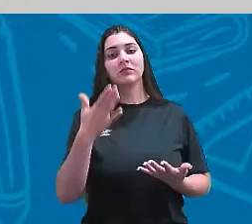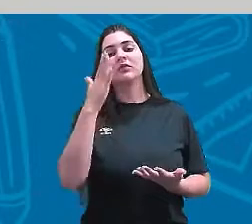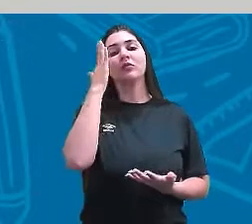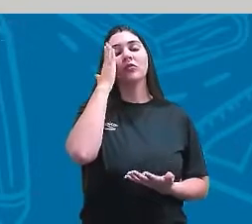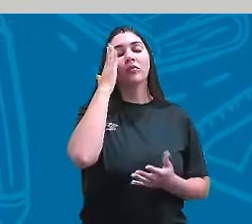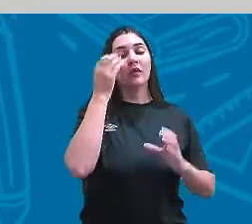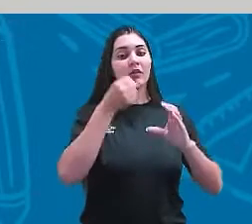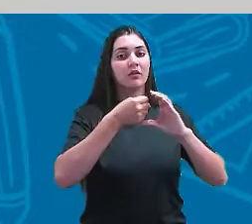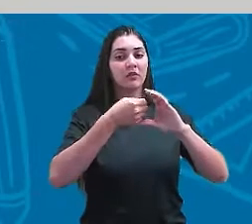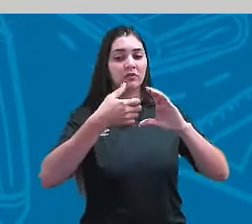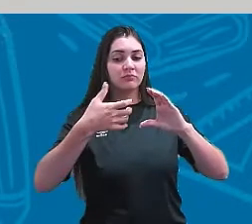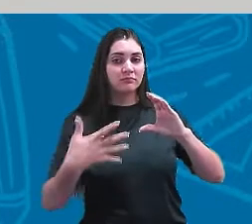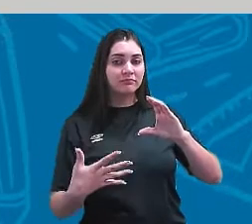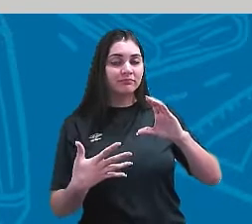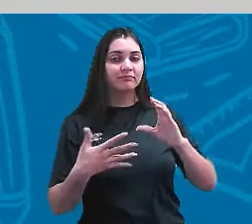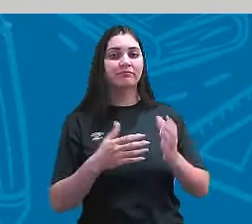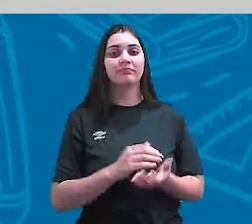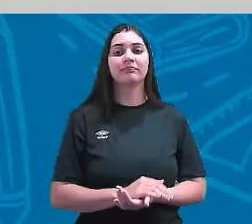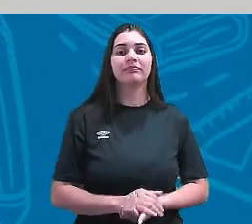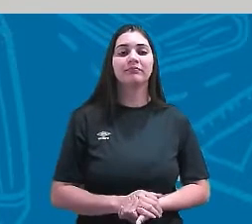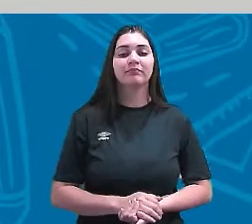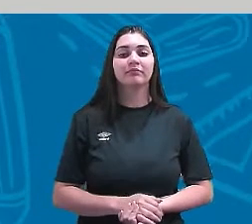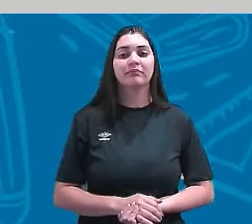essas características?